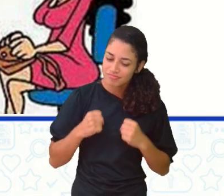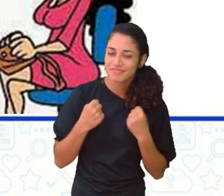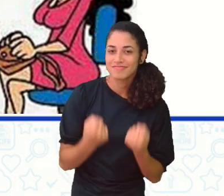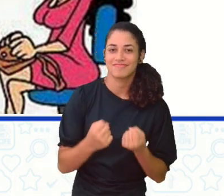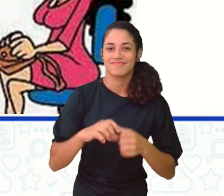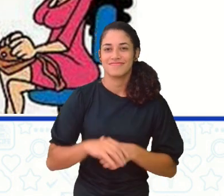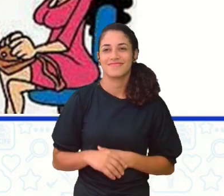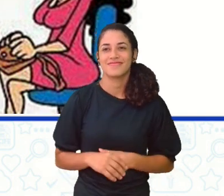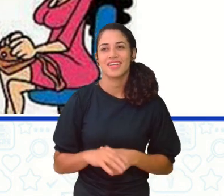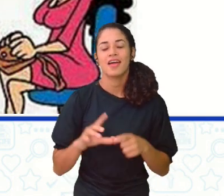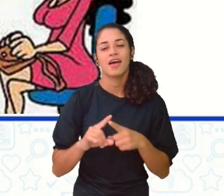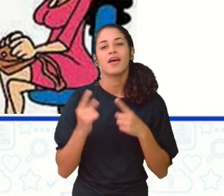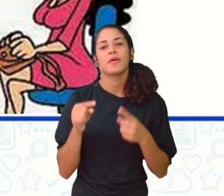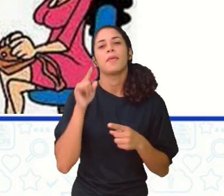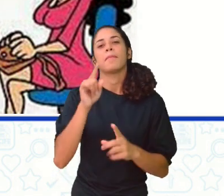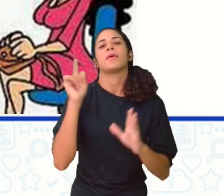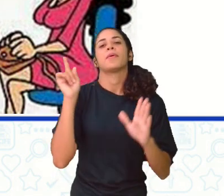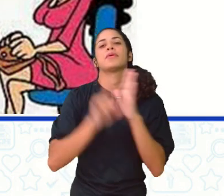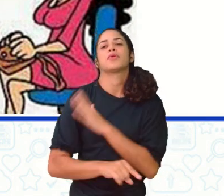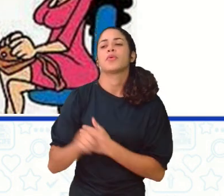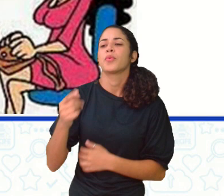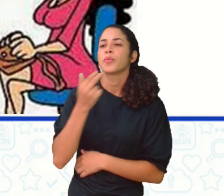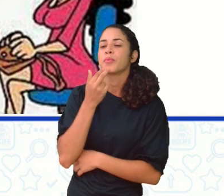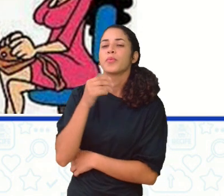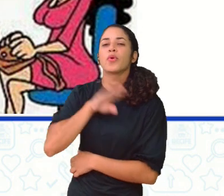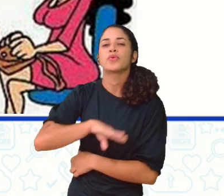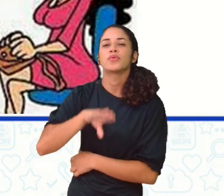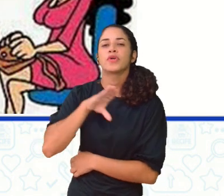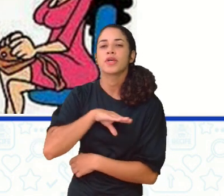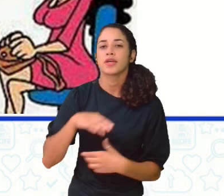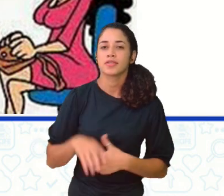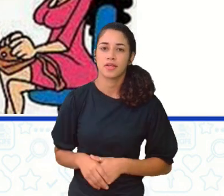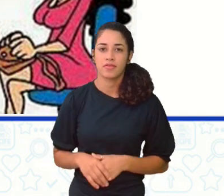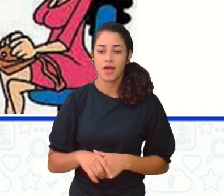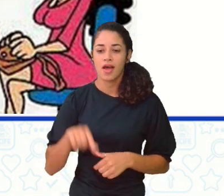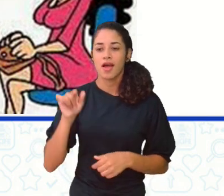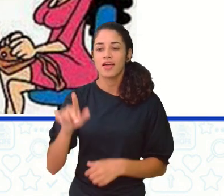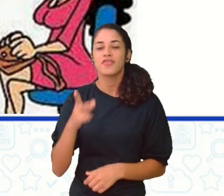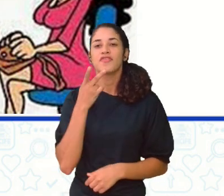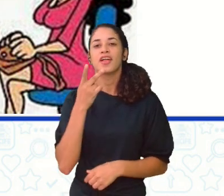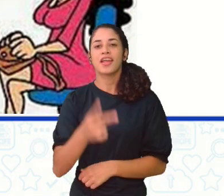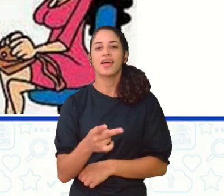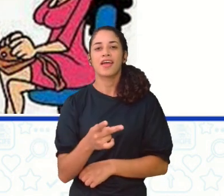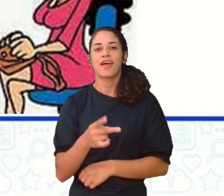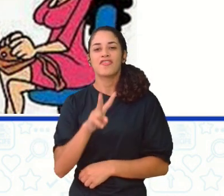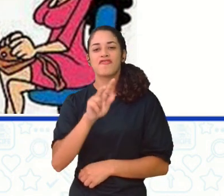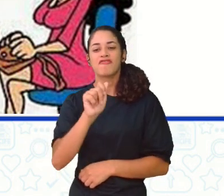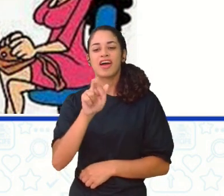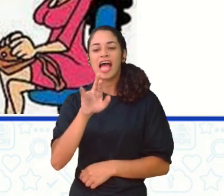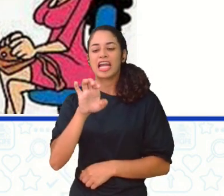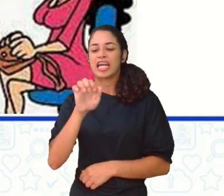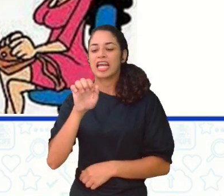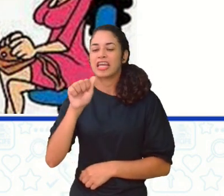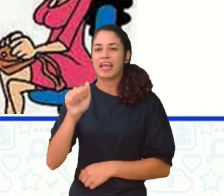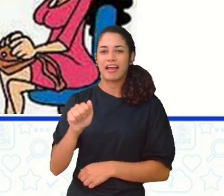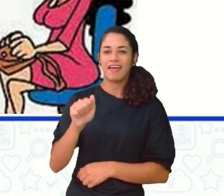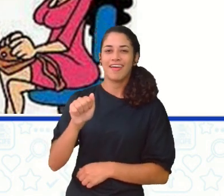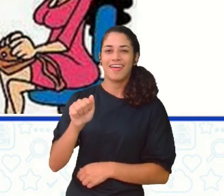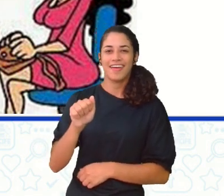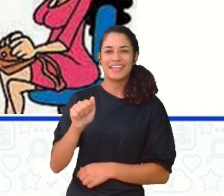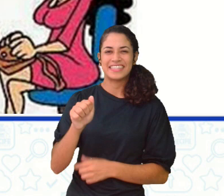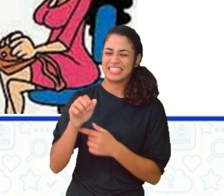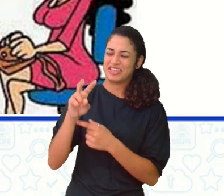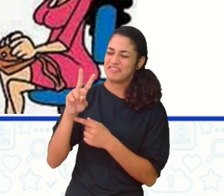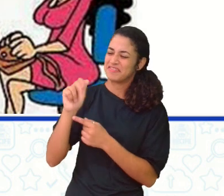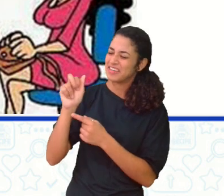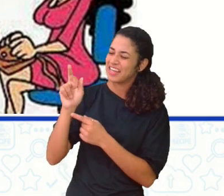línguas. E aí ele pergunta, e o português? Aí ela responde, aí varia. Aí varia. Não é?